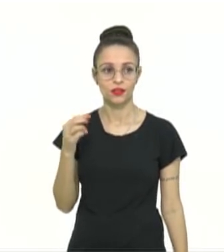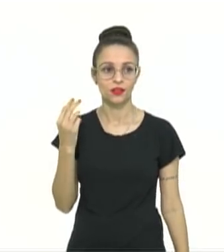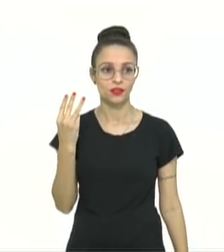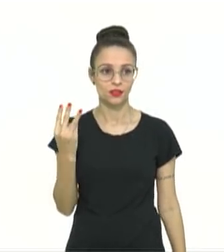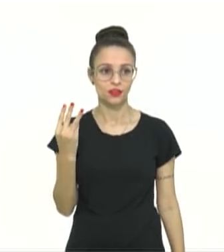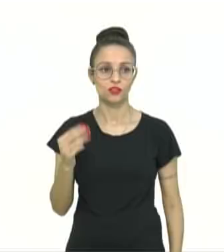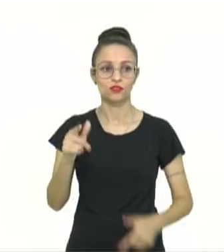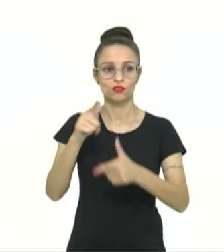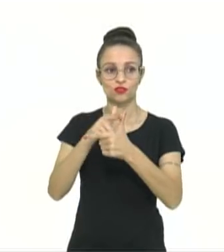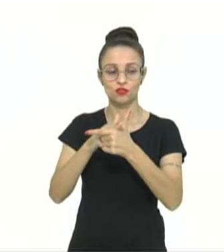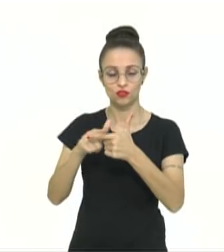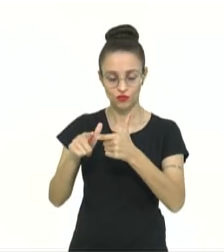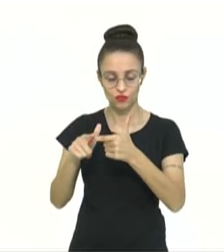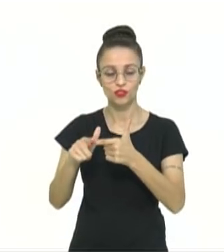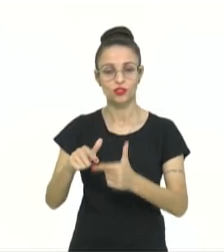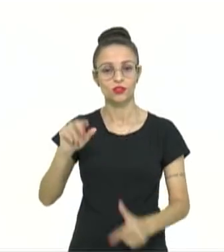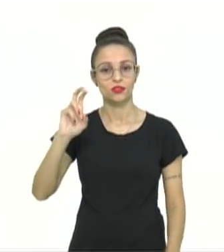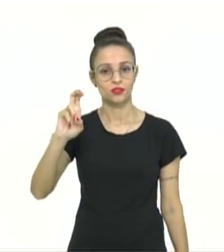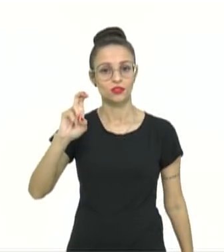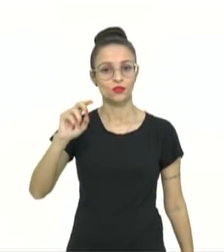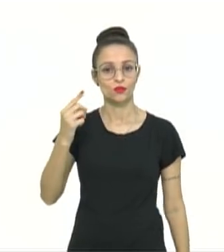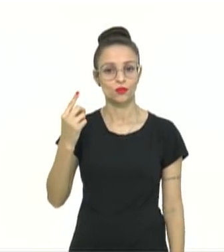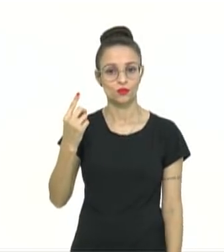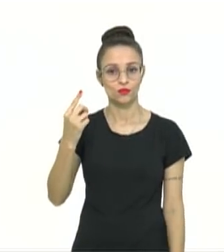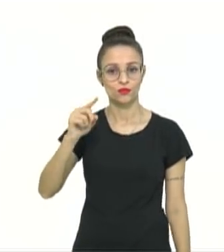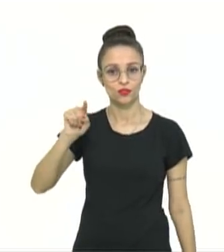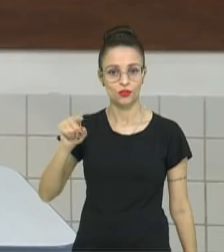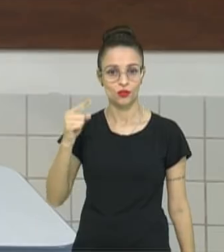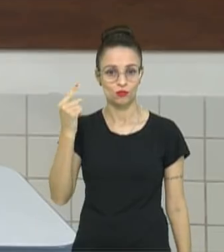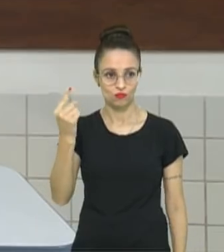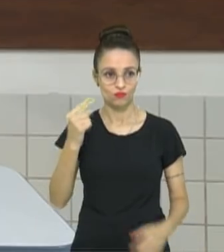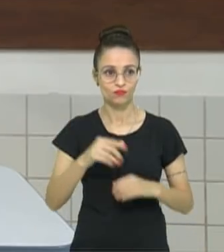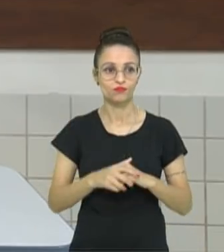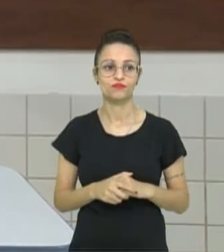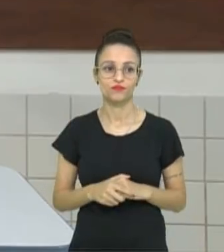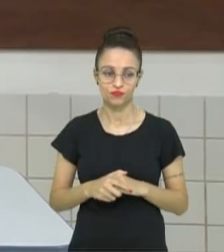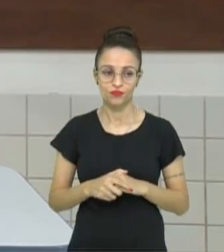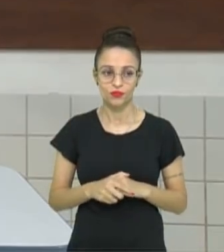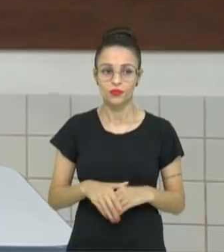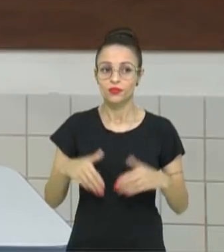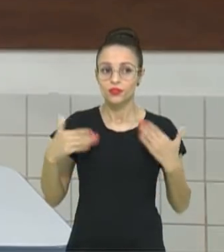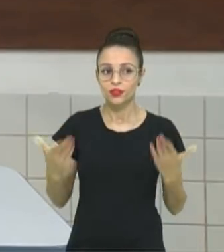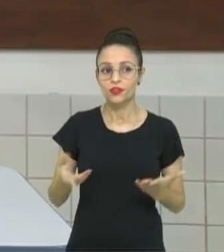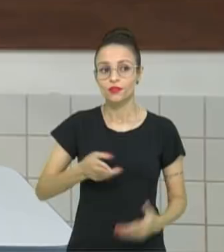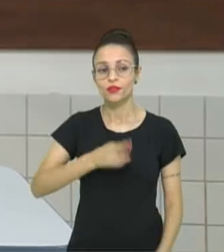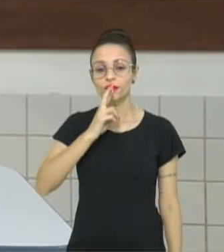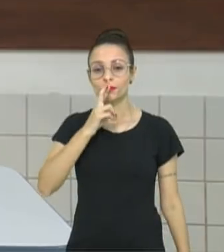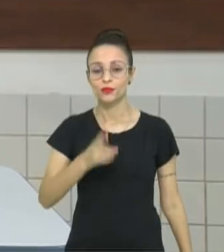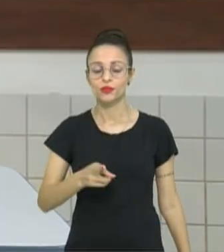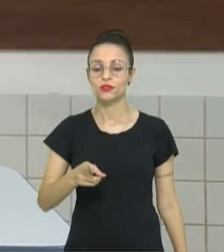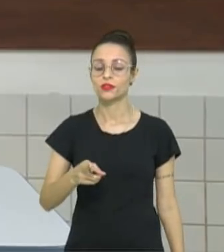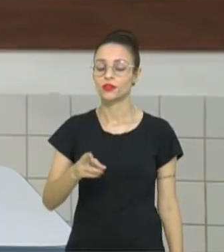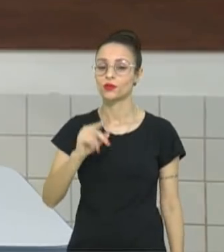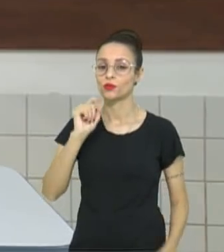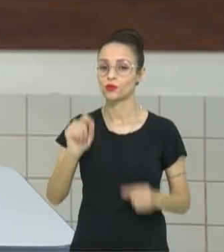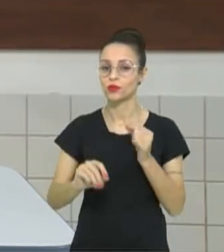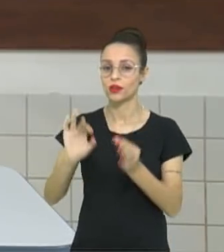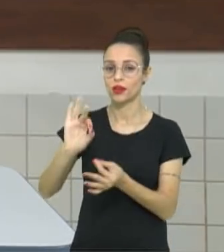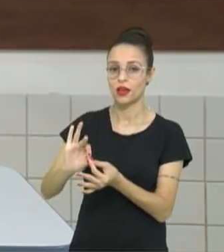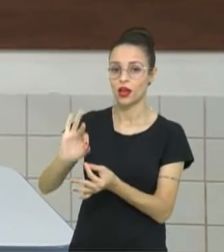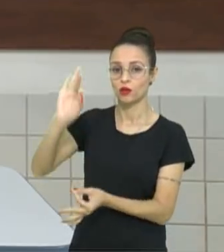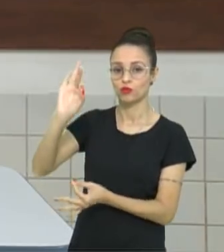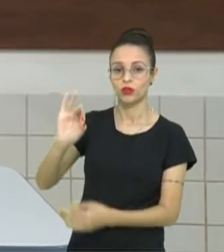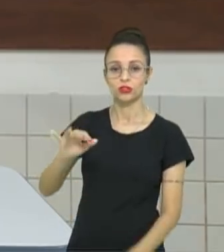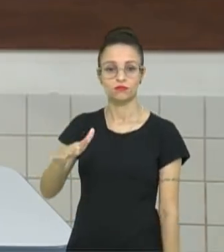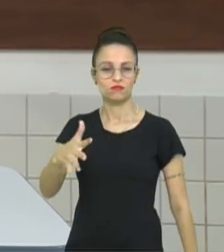62,3 dividido por 5,1. Logo, esse resultado me dá uma altura do